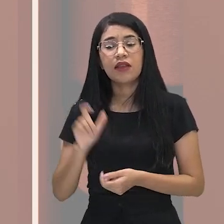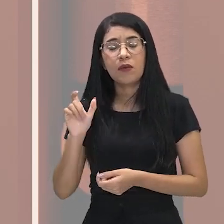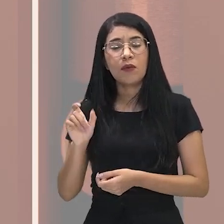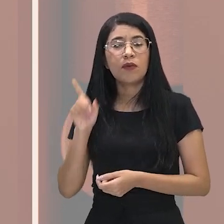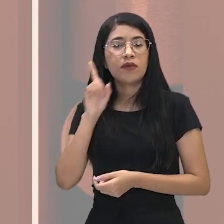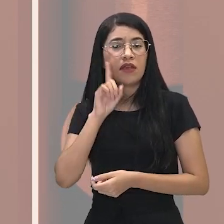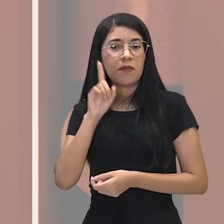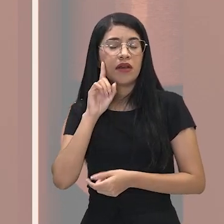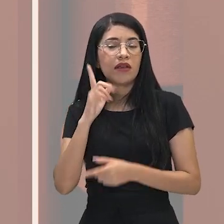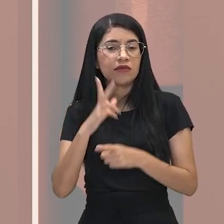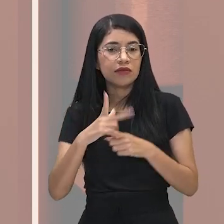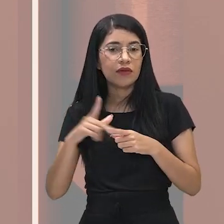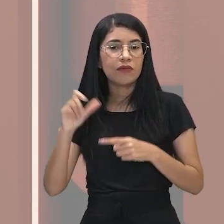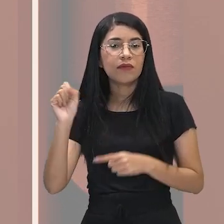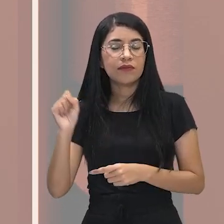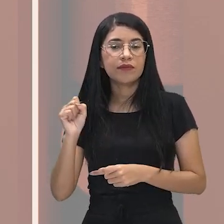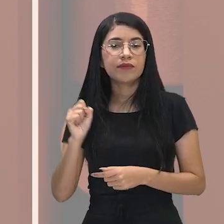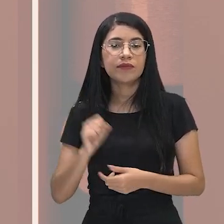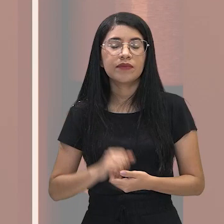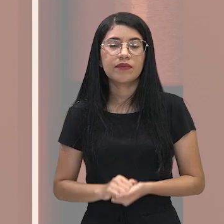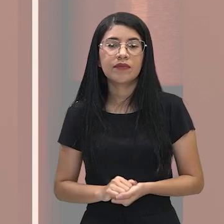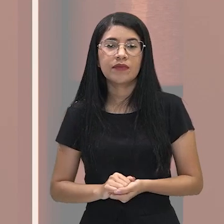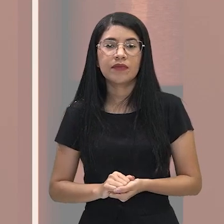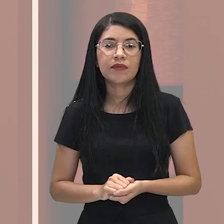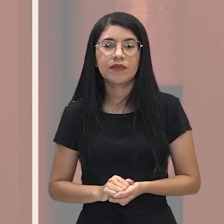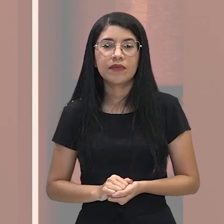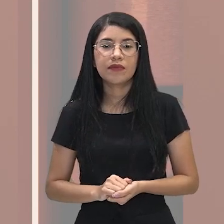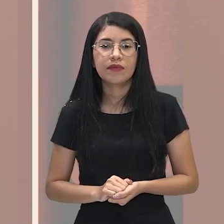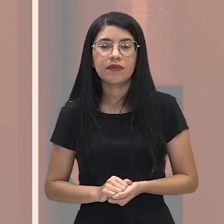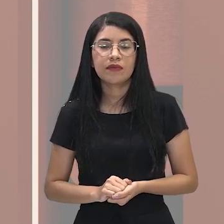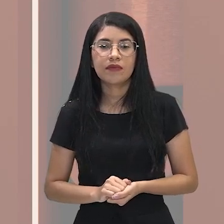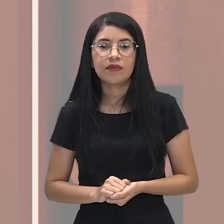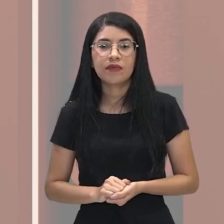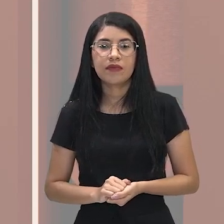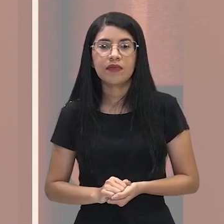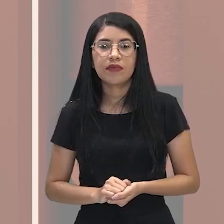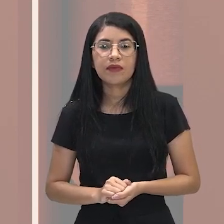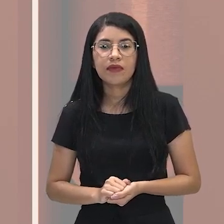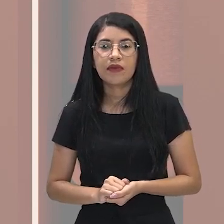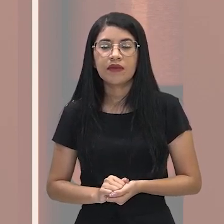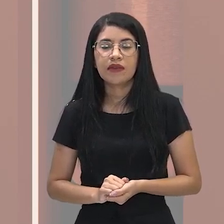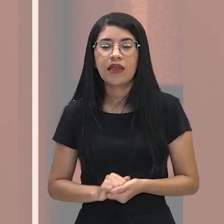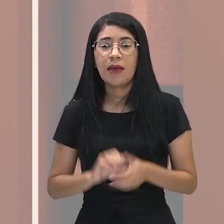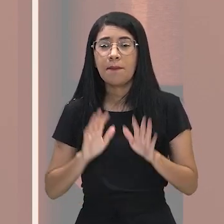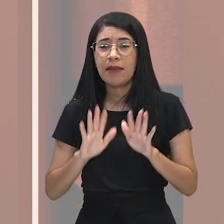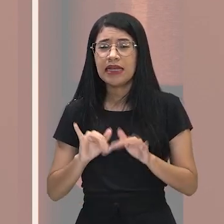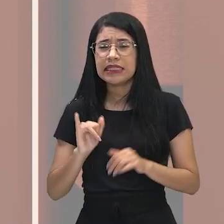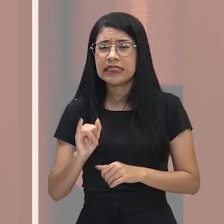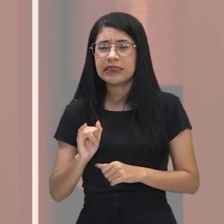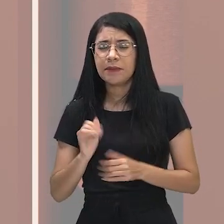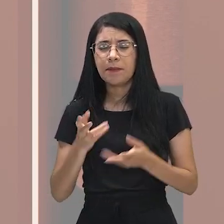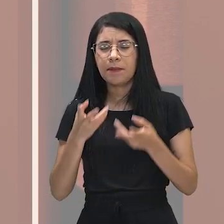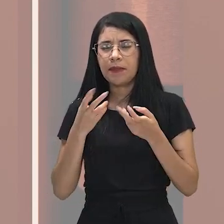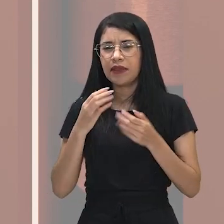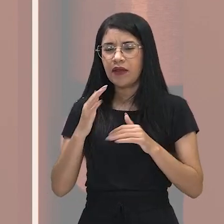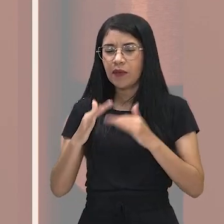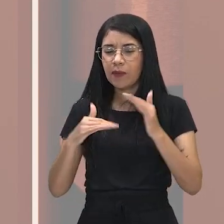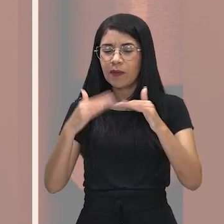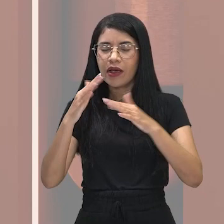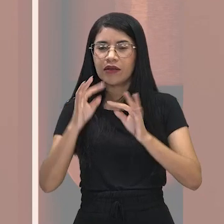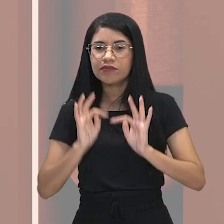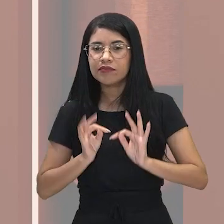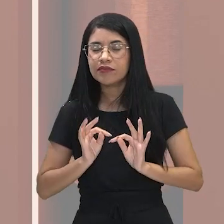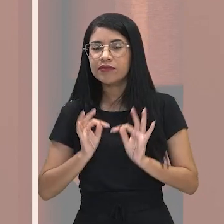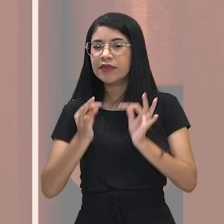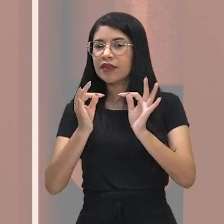americanos ganharam a Guerra Fria. Mas se a gente vê todo o avanço tecnológico